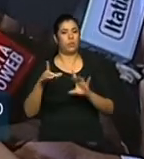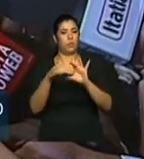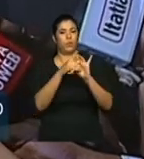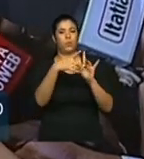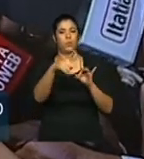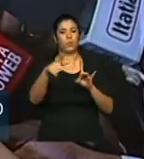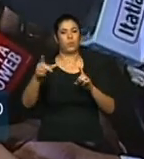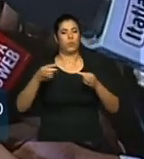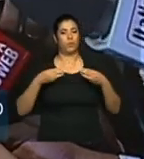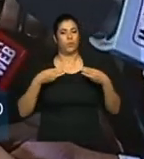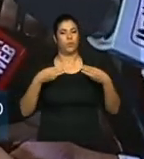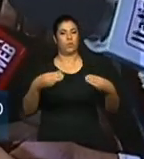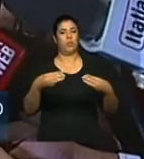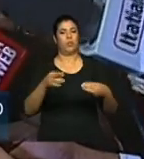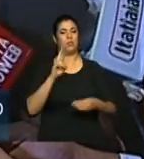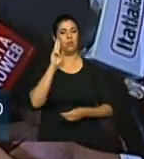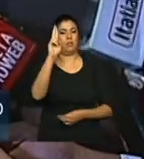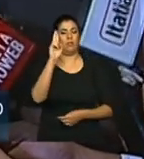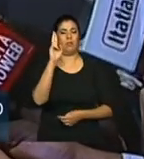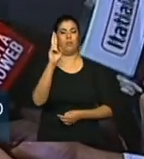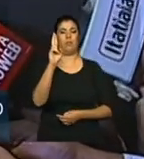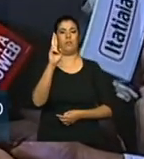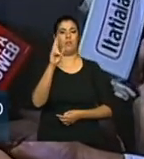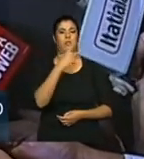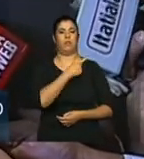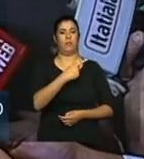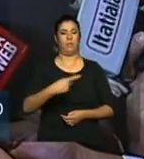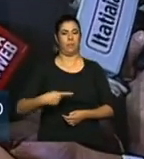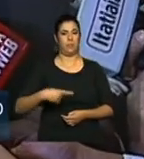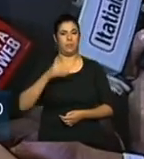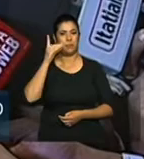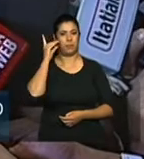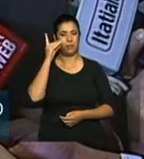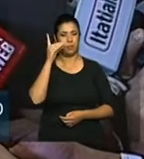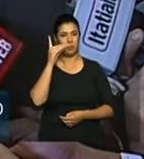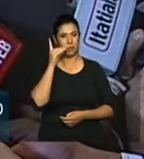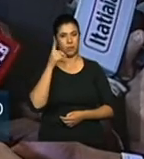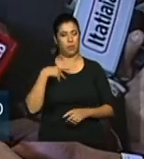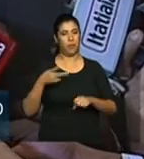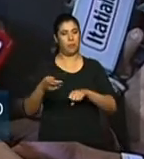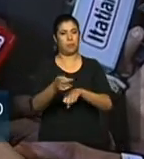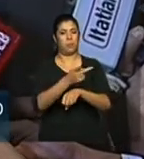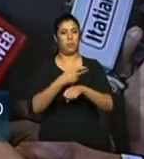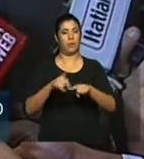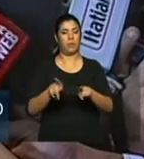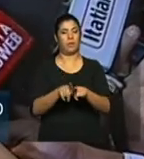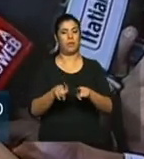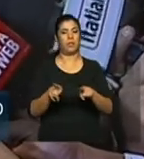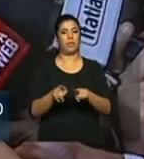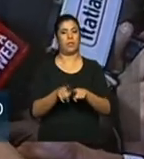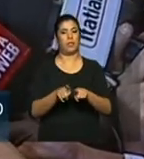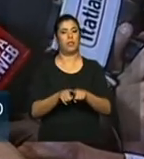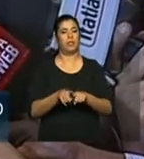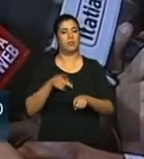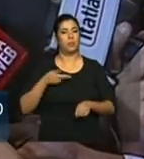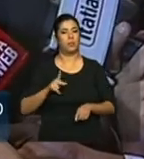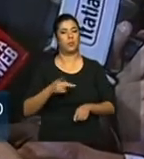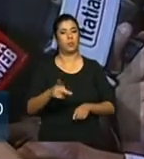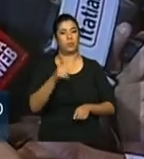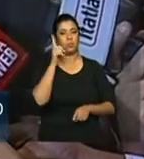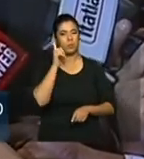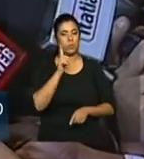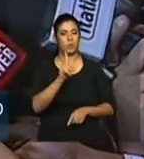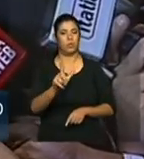outros ministérios, sob a liderança da presidenta Dilma, buscarmos também a consolidação dessas conquistas e